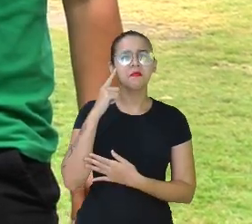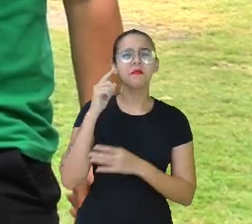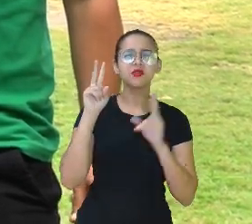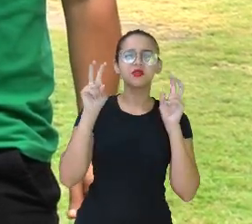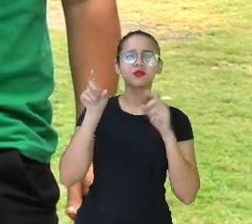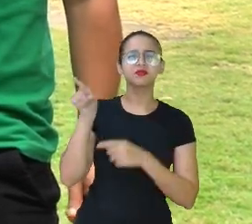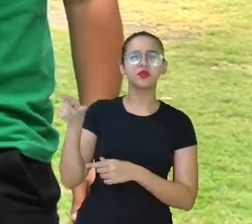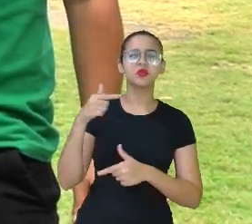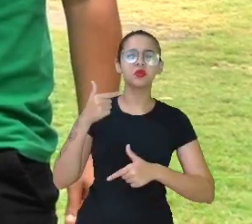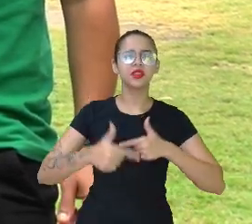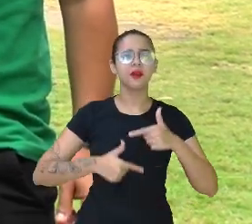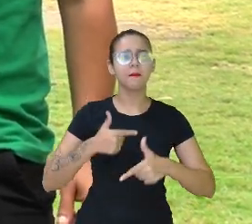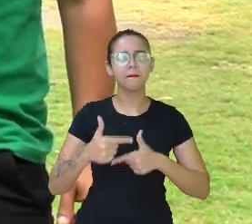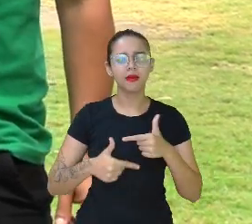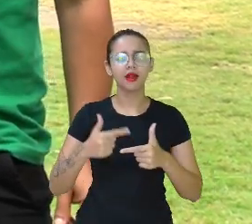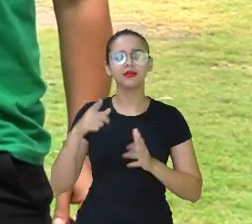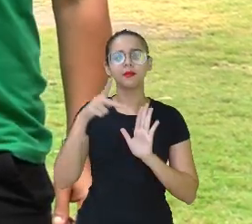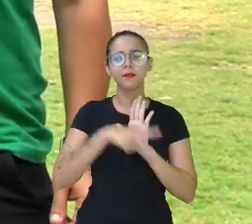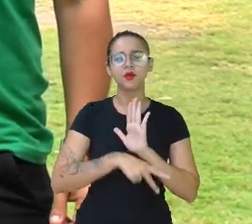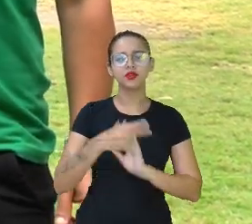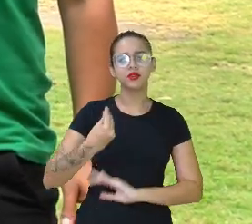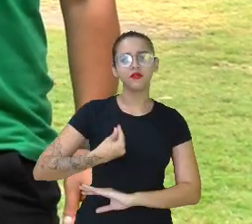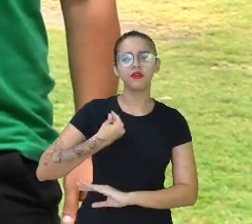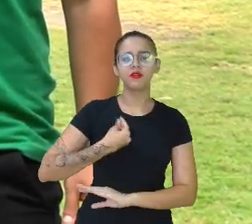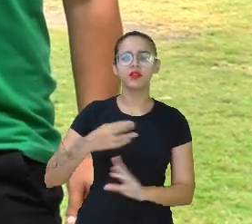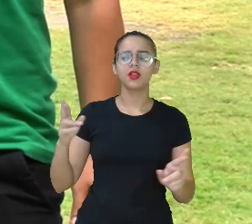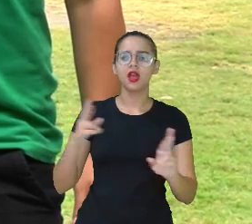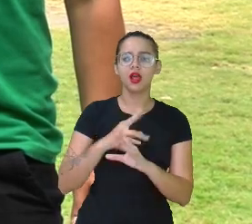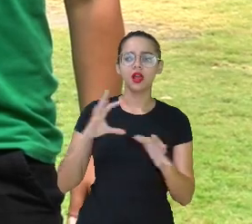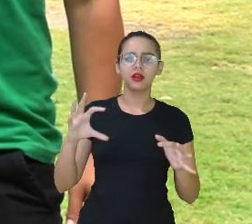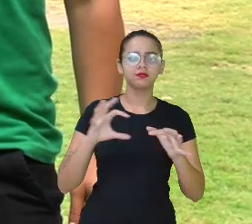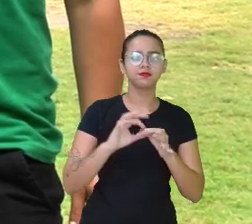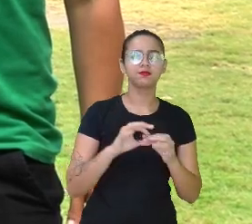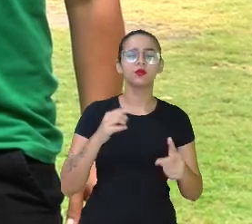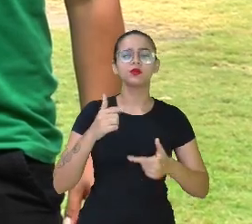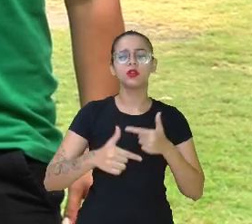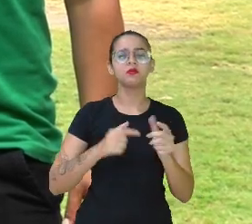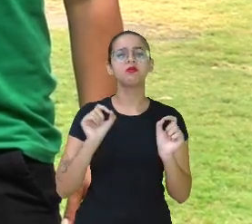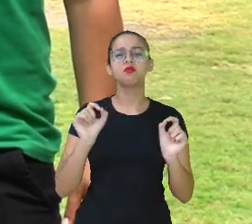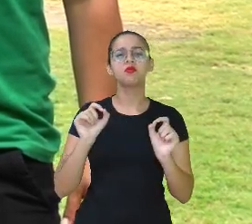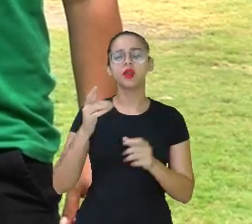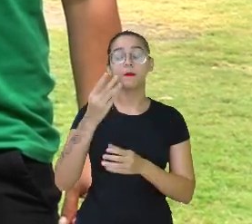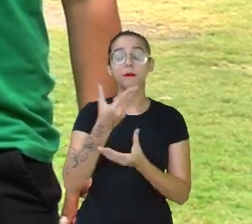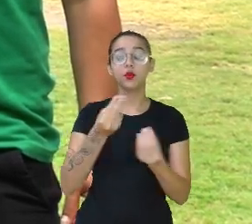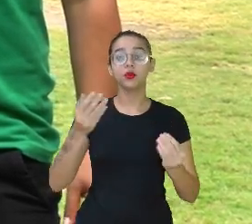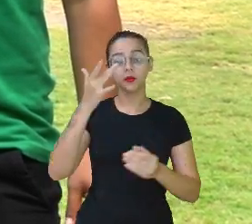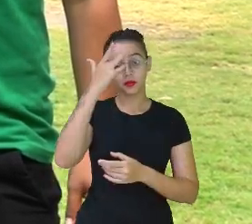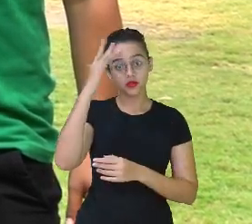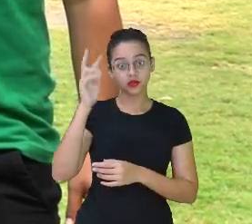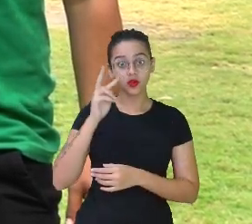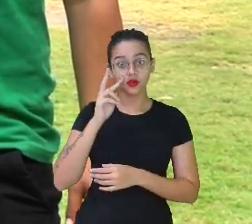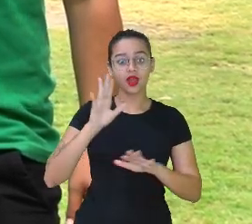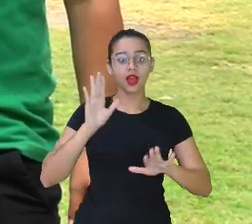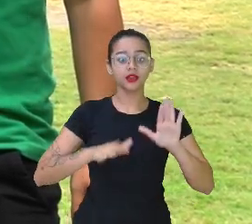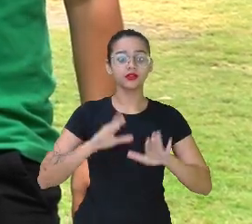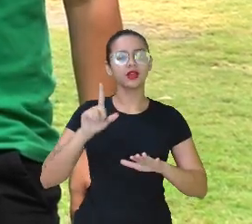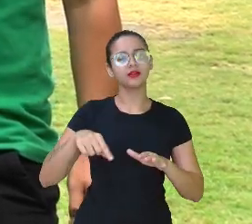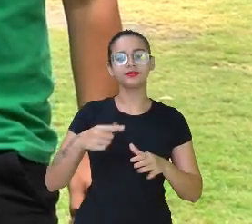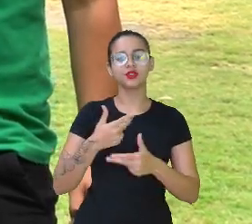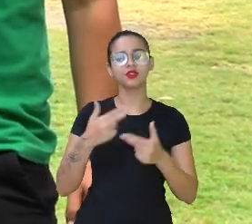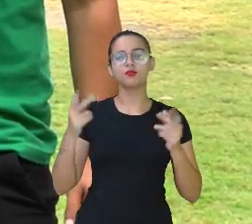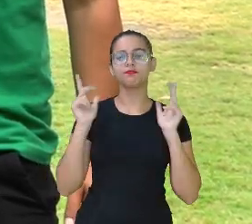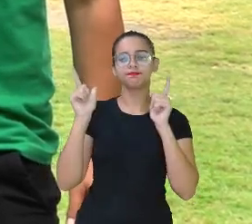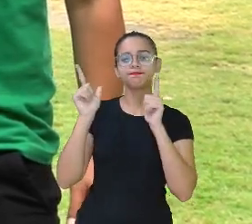respeito disso do trabalho, né, desse projeto de vida relacionado ao trabalho, o que muitas pessoas veem às vezes como um